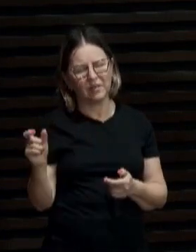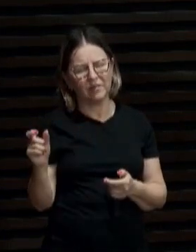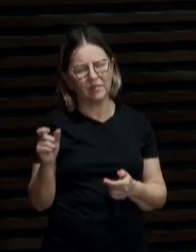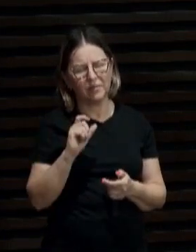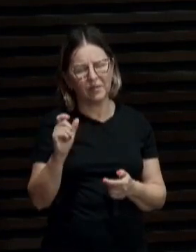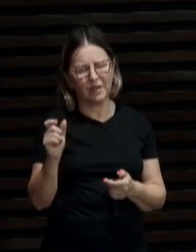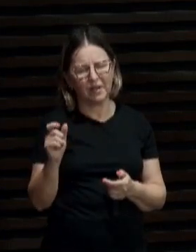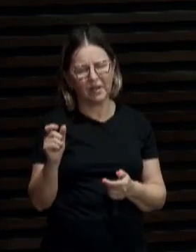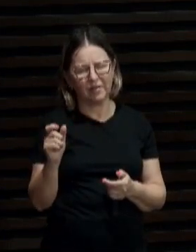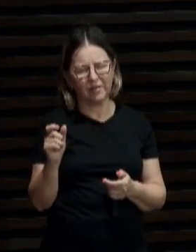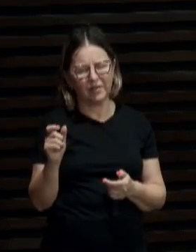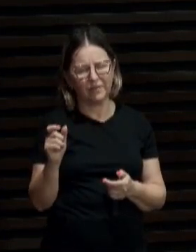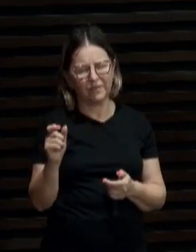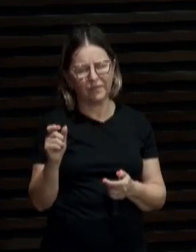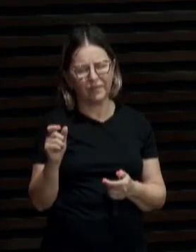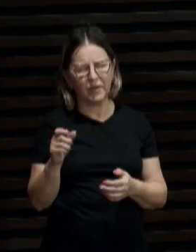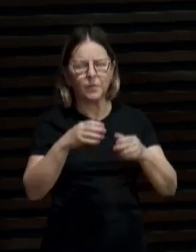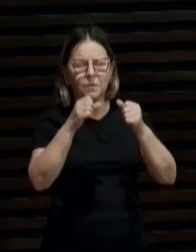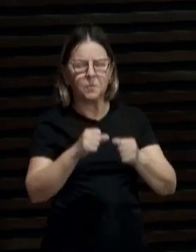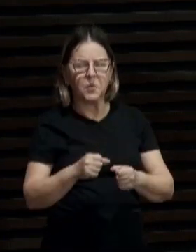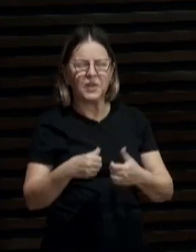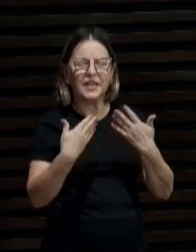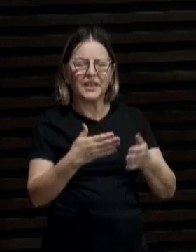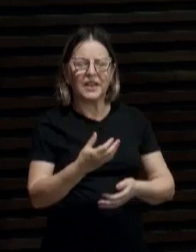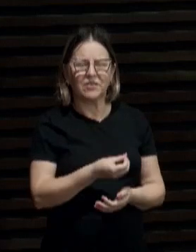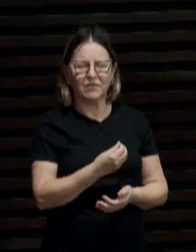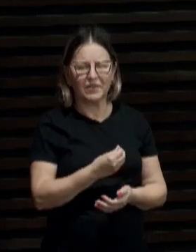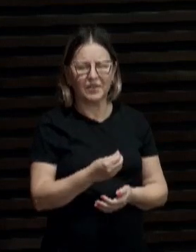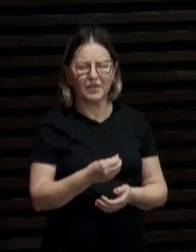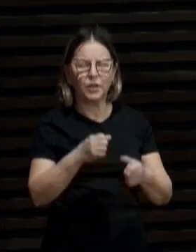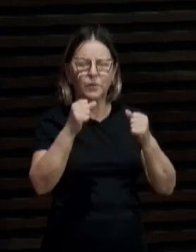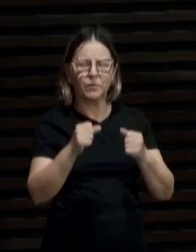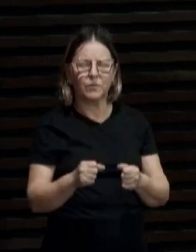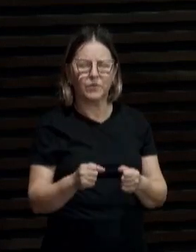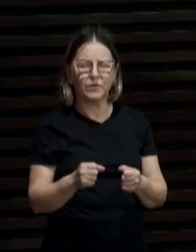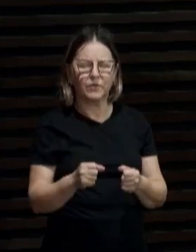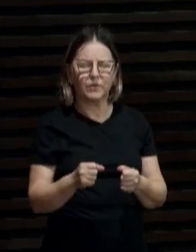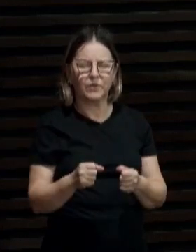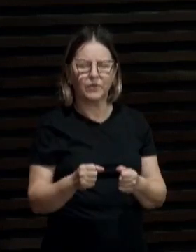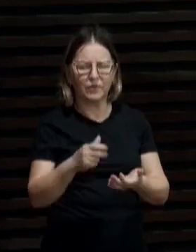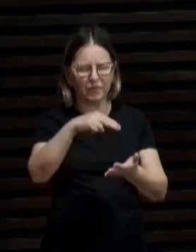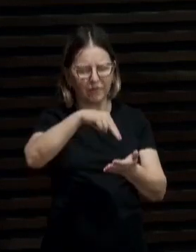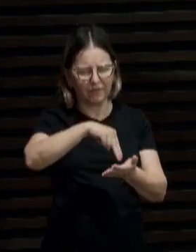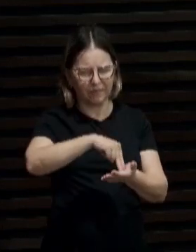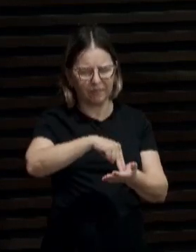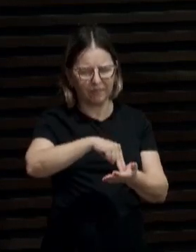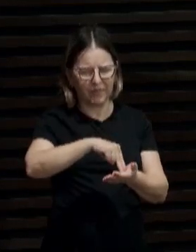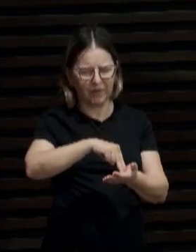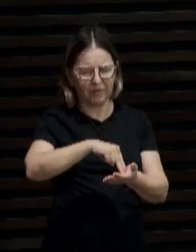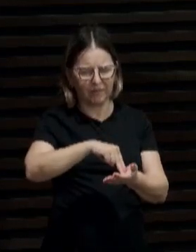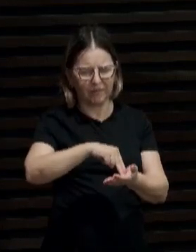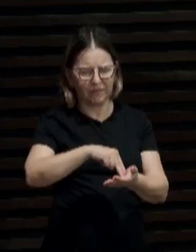si mesmas podem gerar vida, podem gerar edificação,